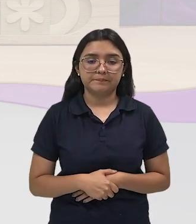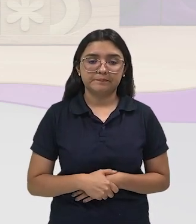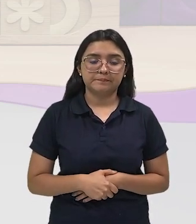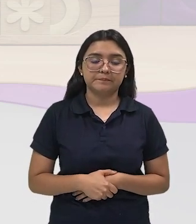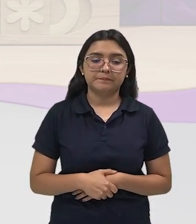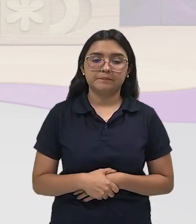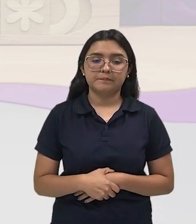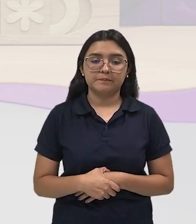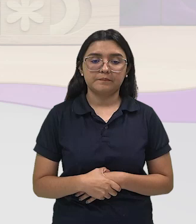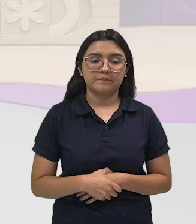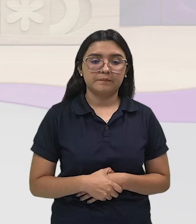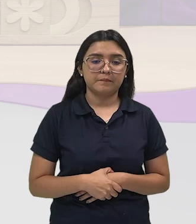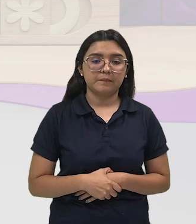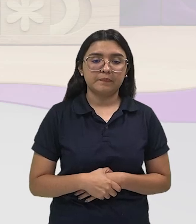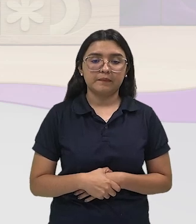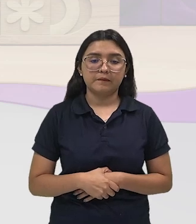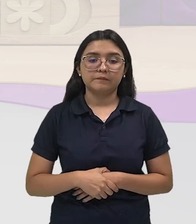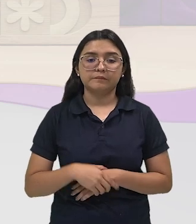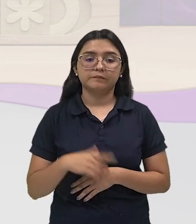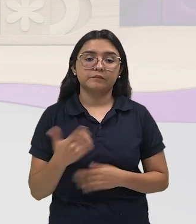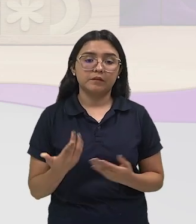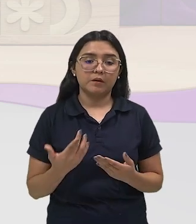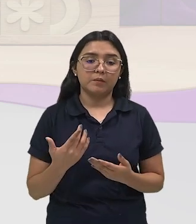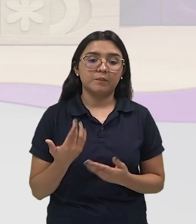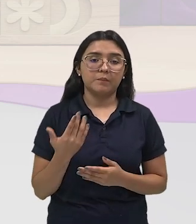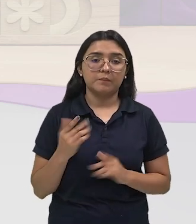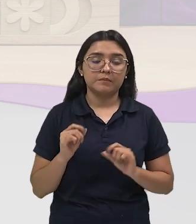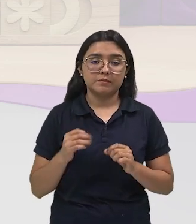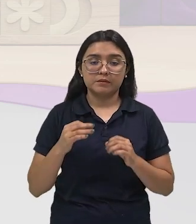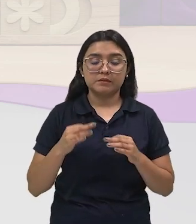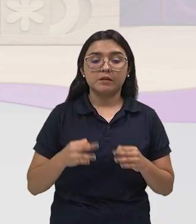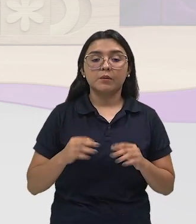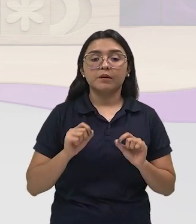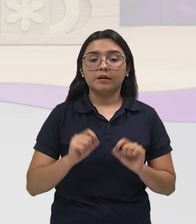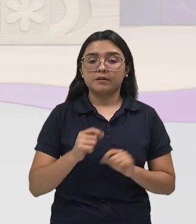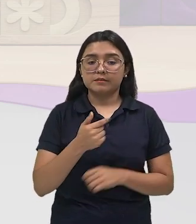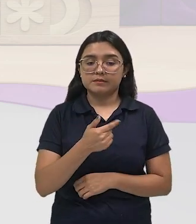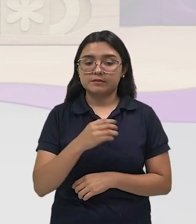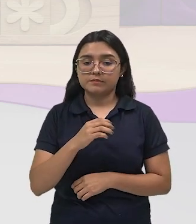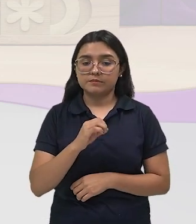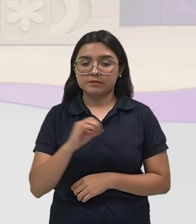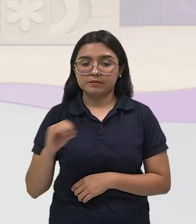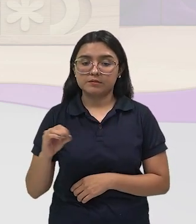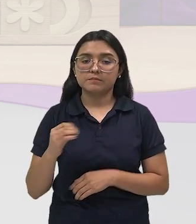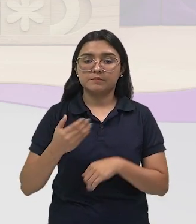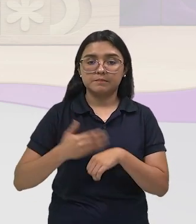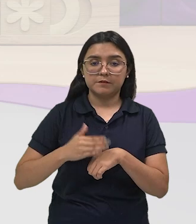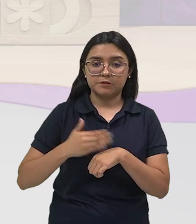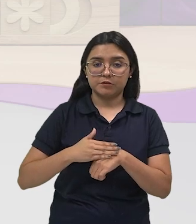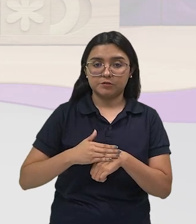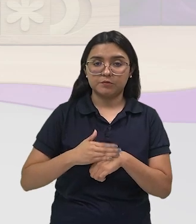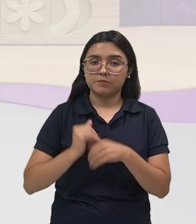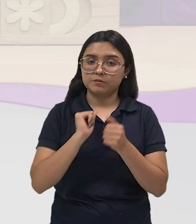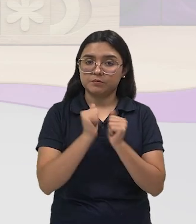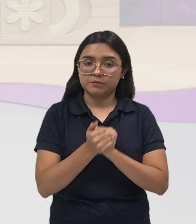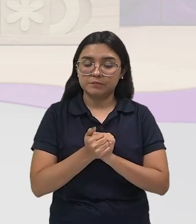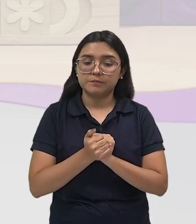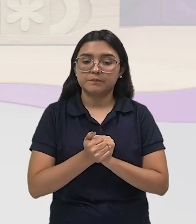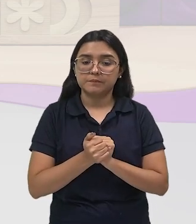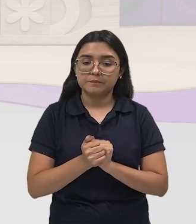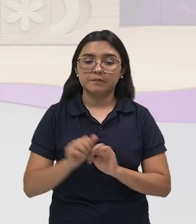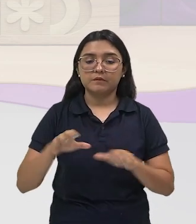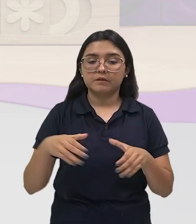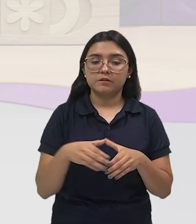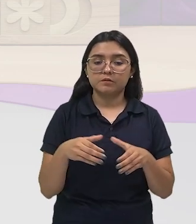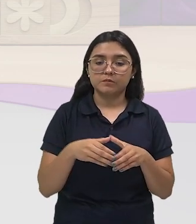conclusão. São coisas hipotéticas. 200 alunos, eles praticam esporte. E dessa amostra que era 300,